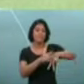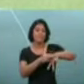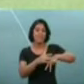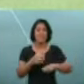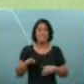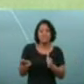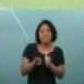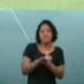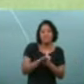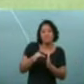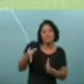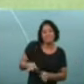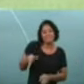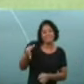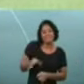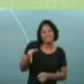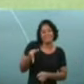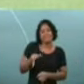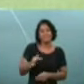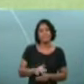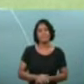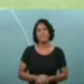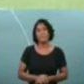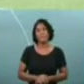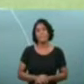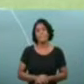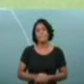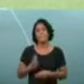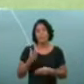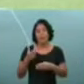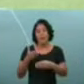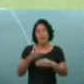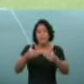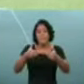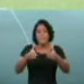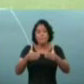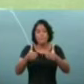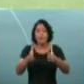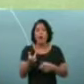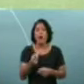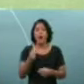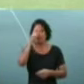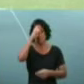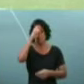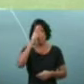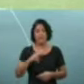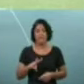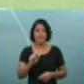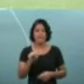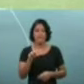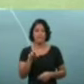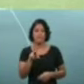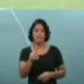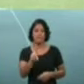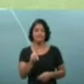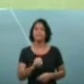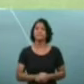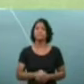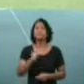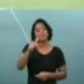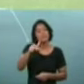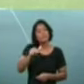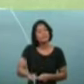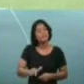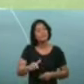dor, muita dor, às portas do Hospital Valfredo Gurgel. Mais uma vez, um